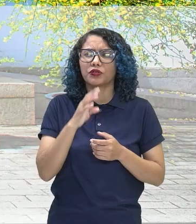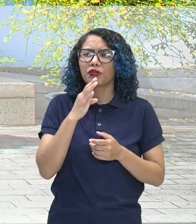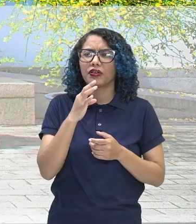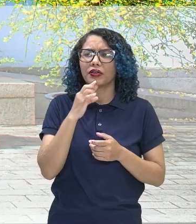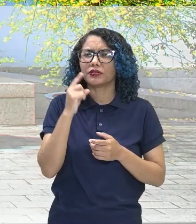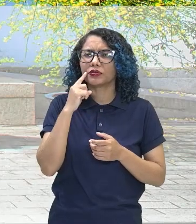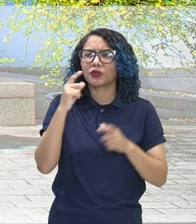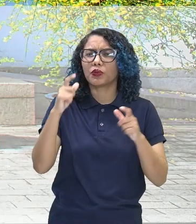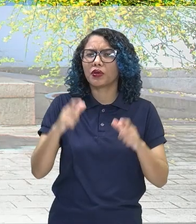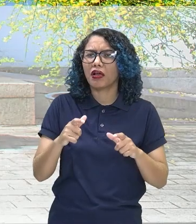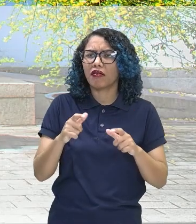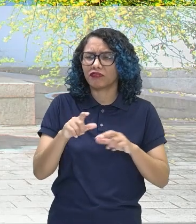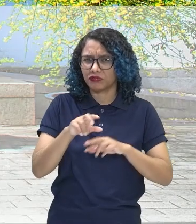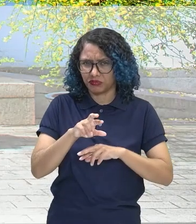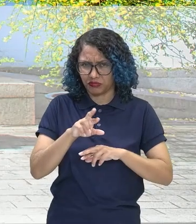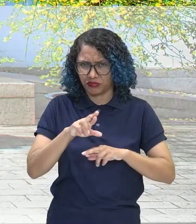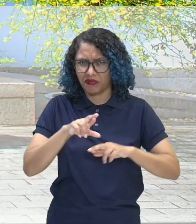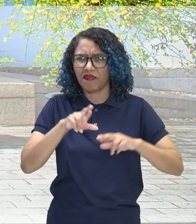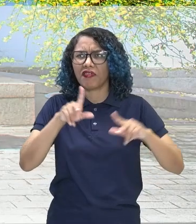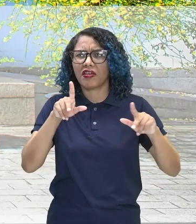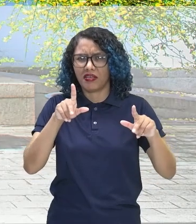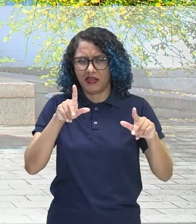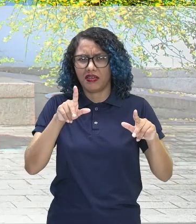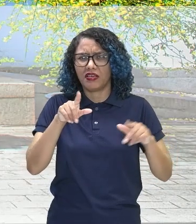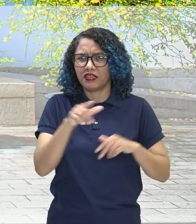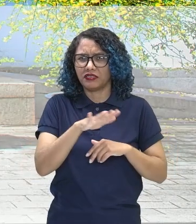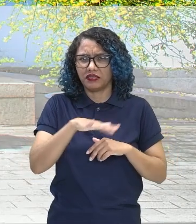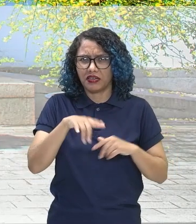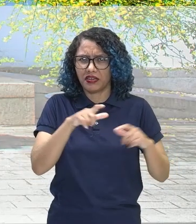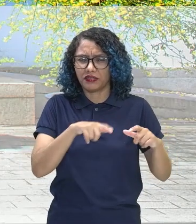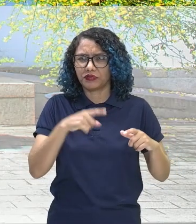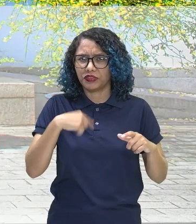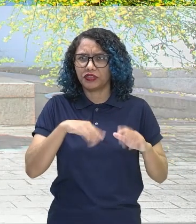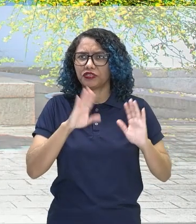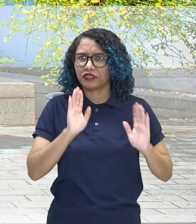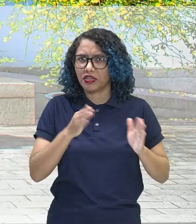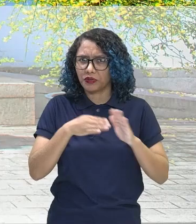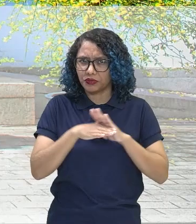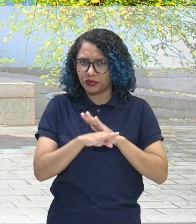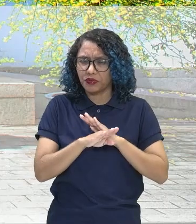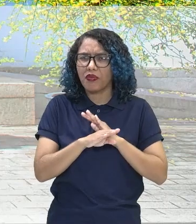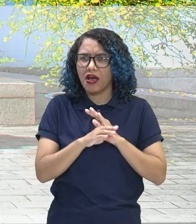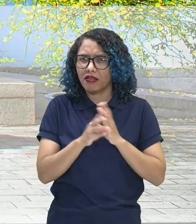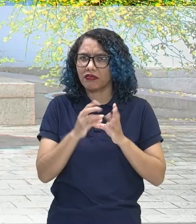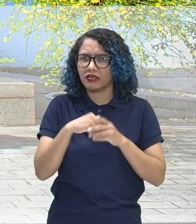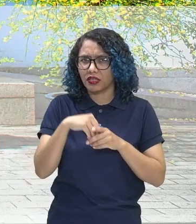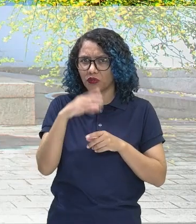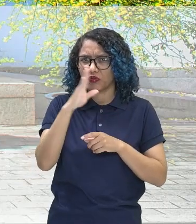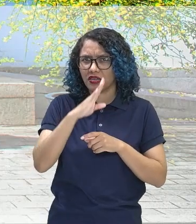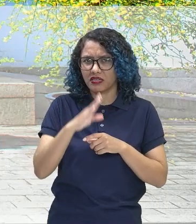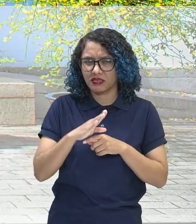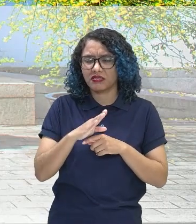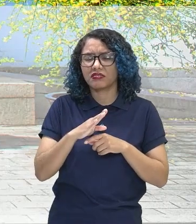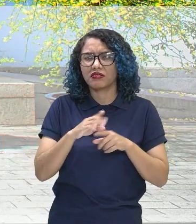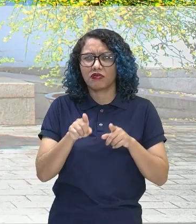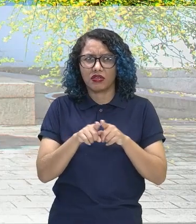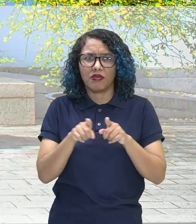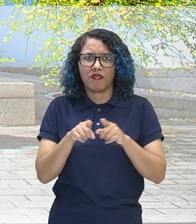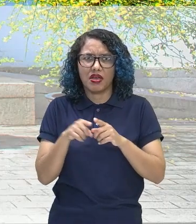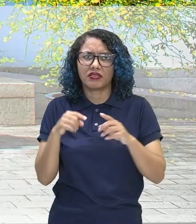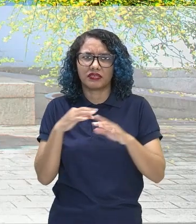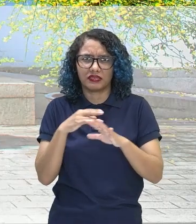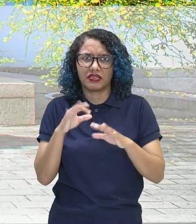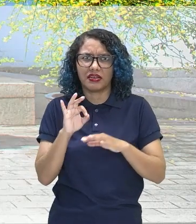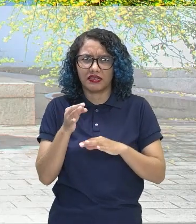É bem diferente aí das paisagens que a gente tem aqui no nosso país, na nossa cidade e aonde